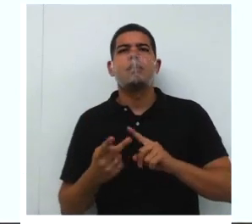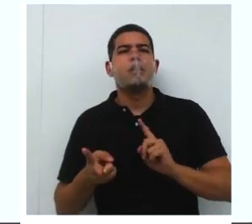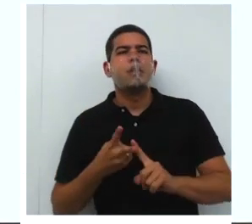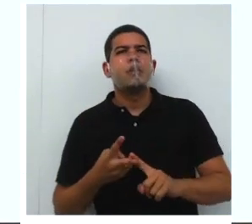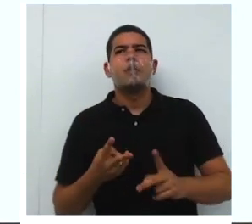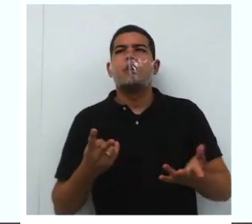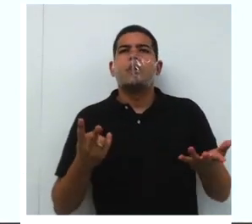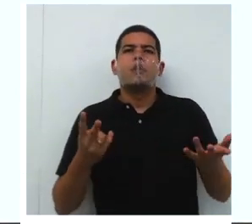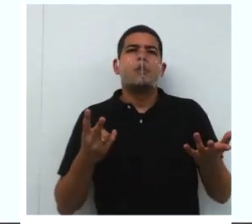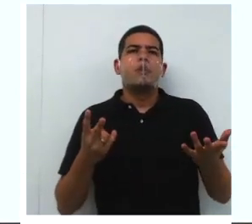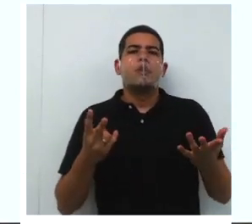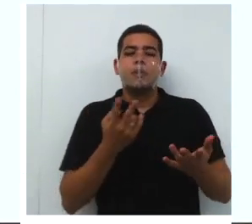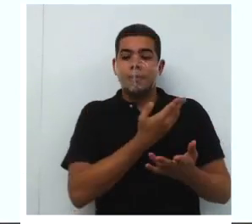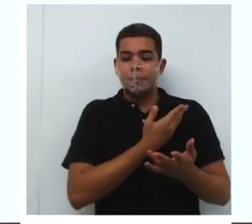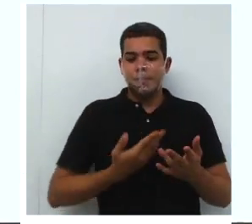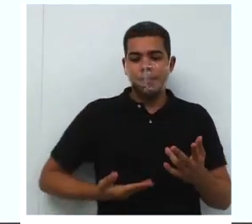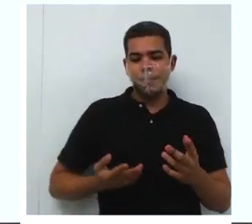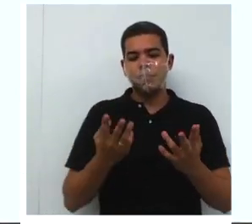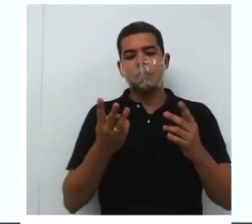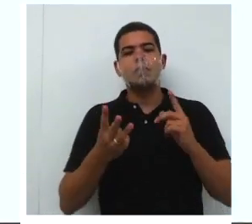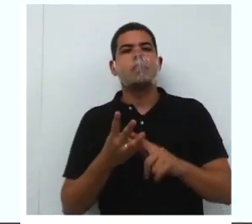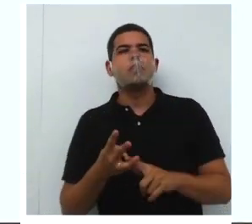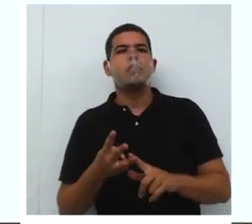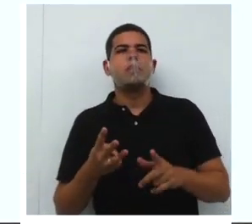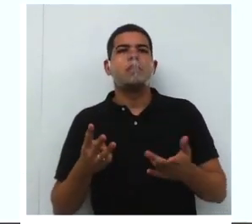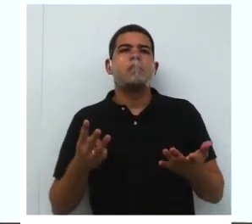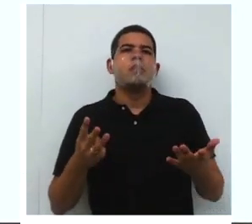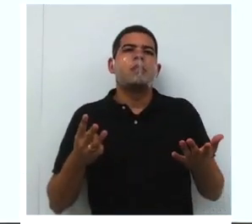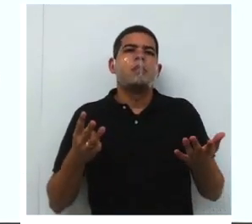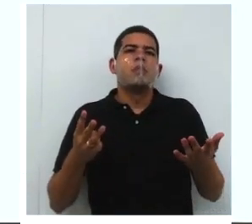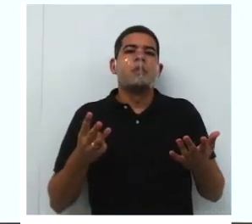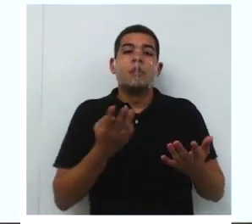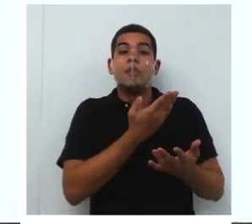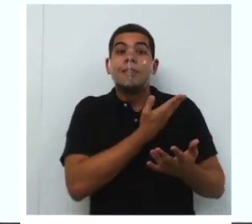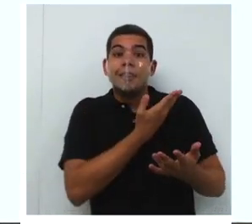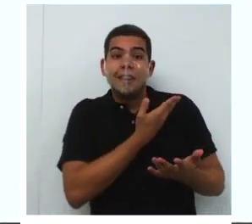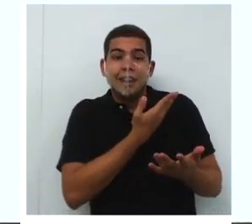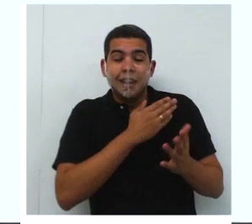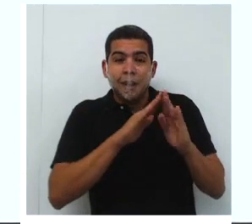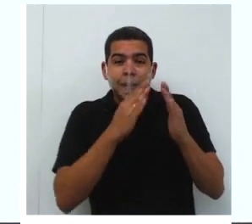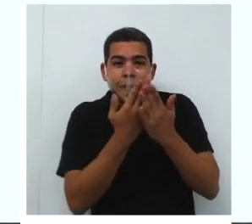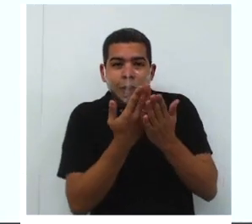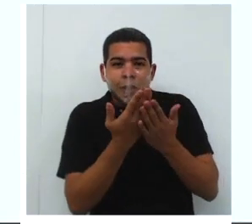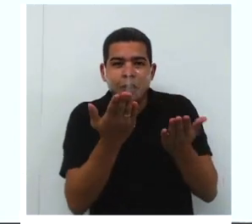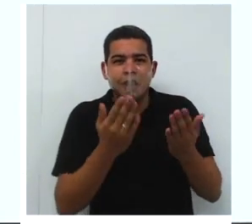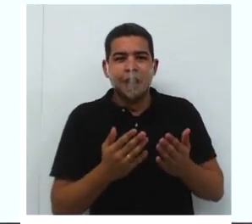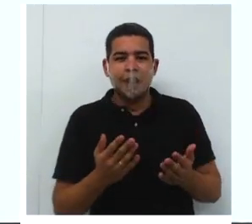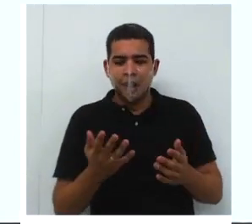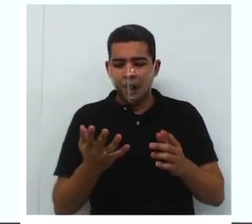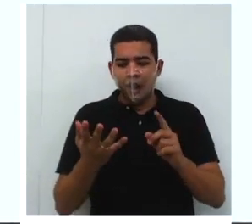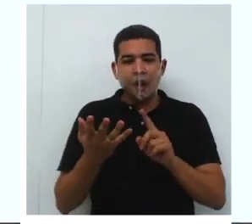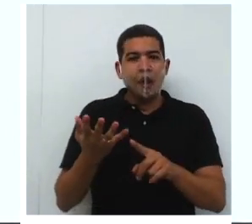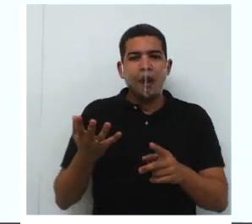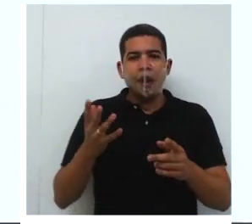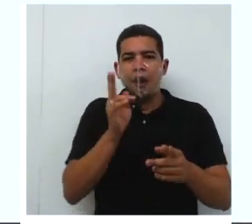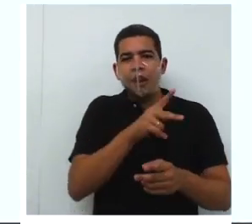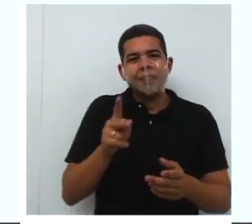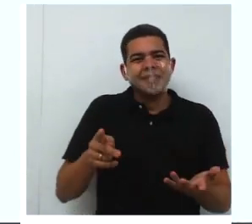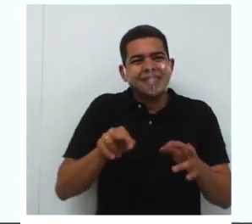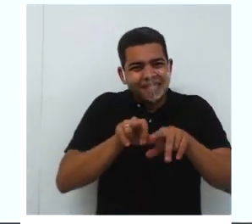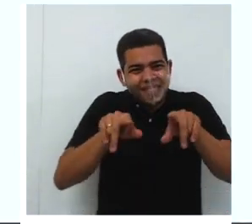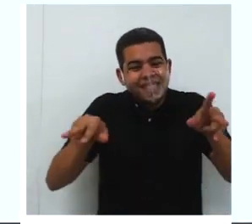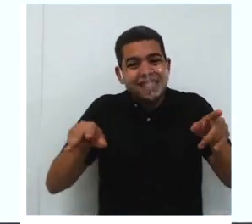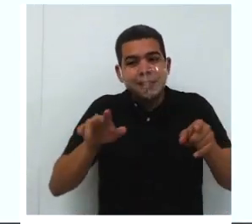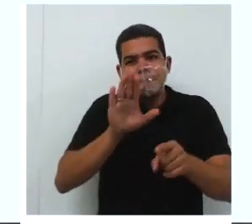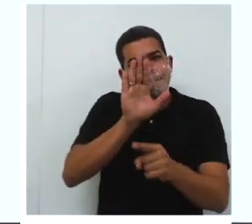tem apoio dos governos, você tem apoio dos seus colegas na escola, dos professores.